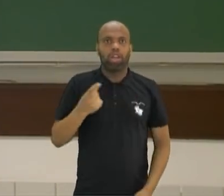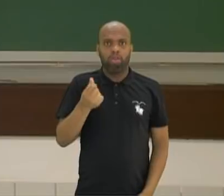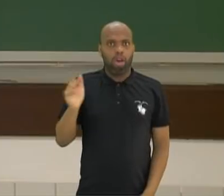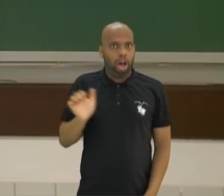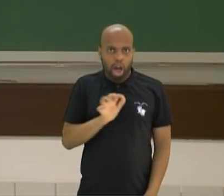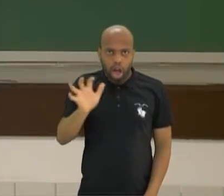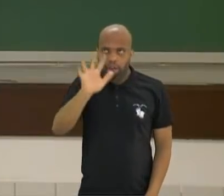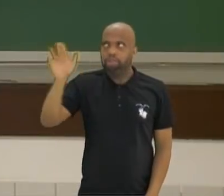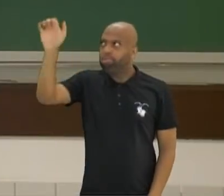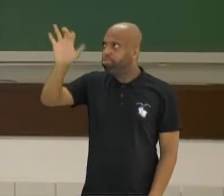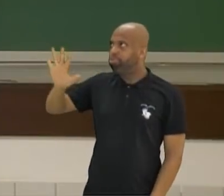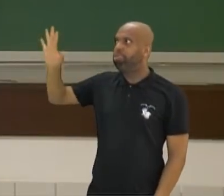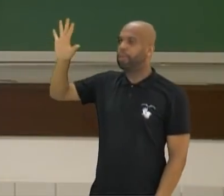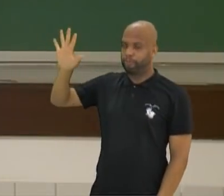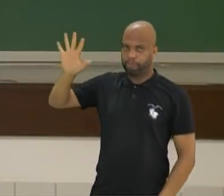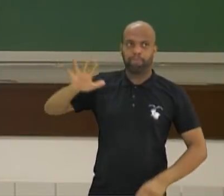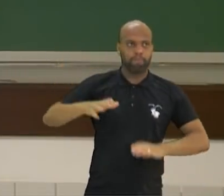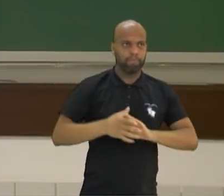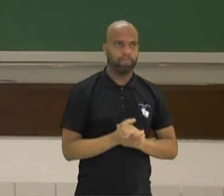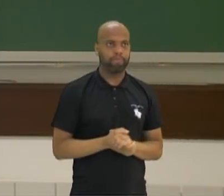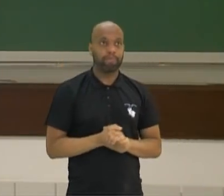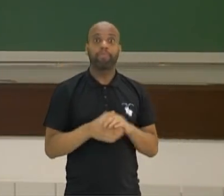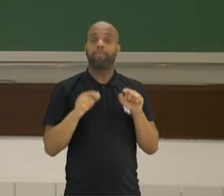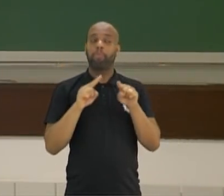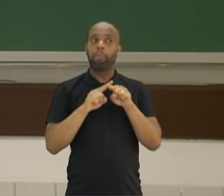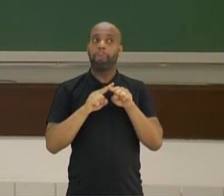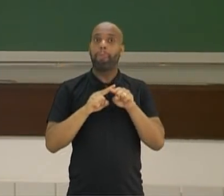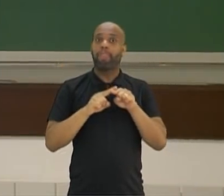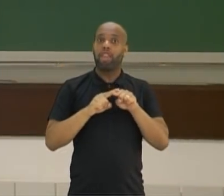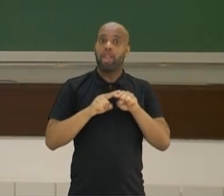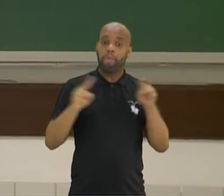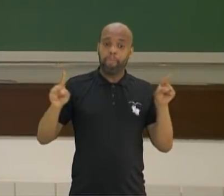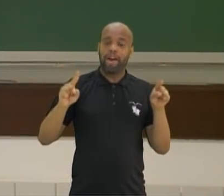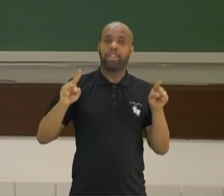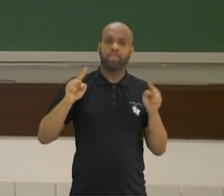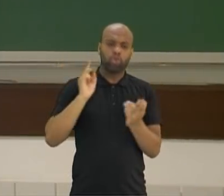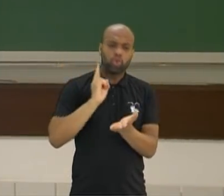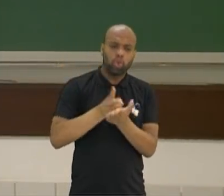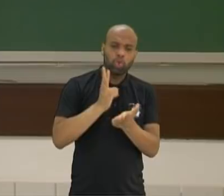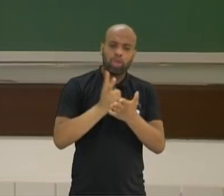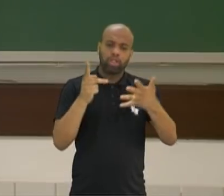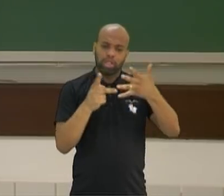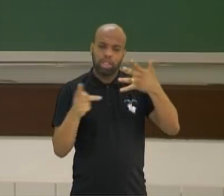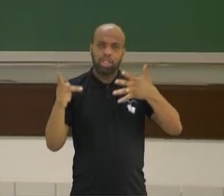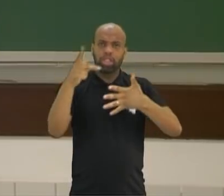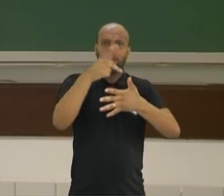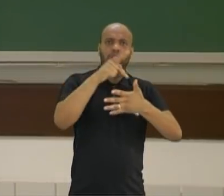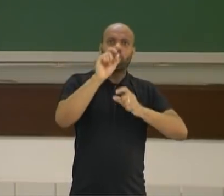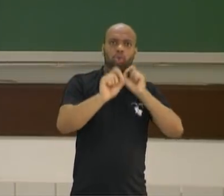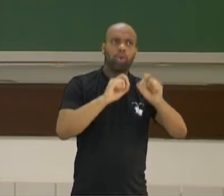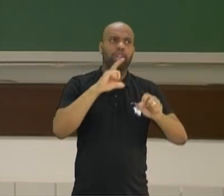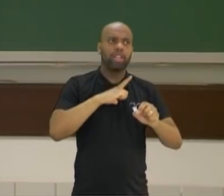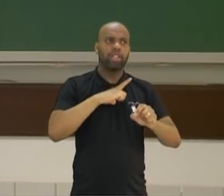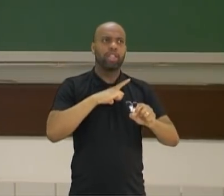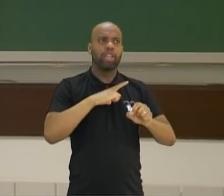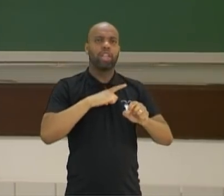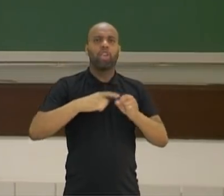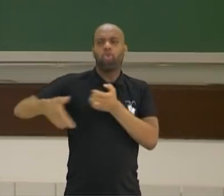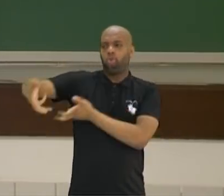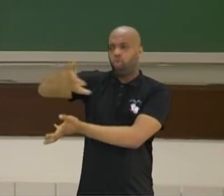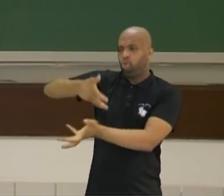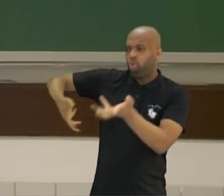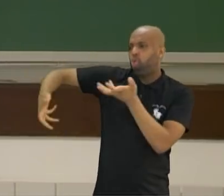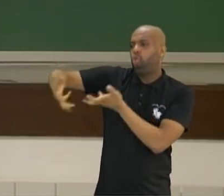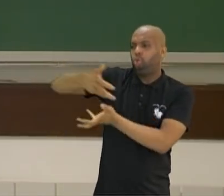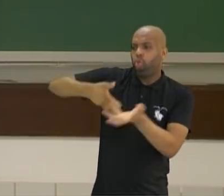valor na Europa. Tá? Mas eles mantiveram ainda a prioridade em fazer o comércio com o Oriente.